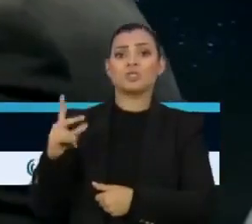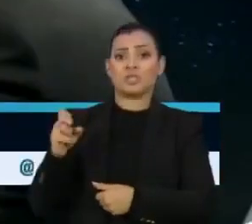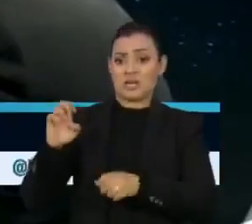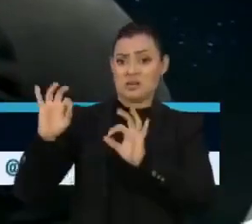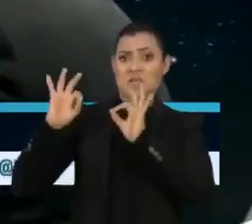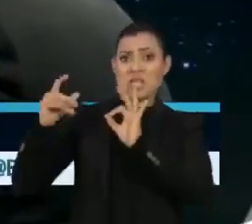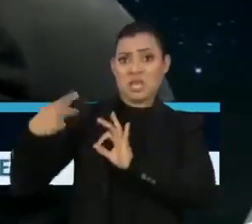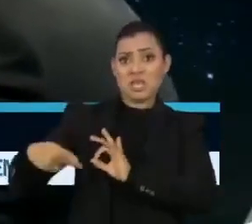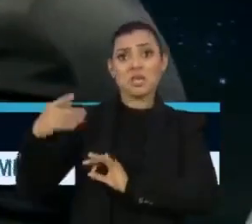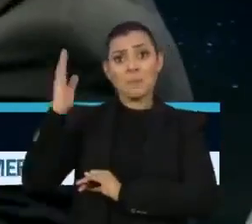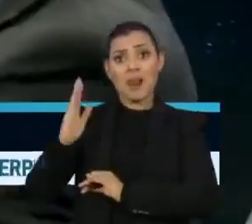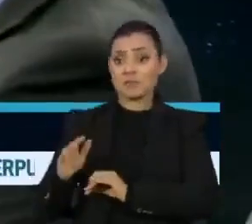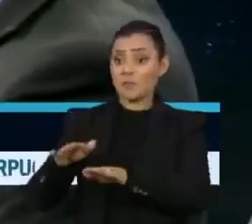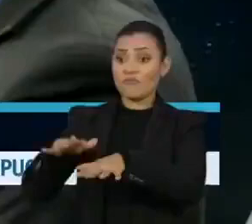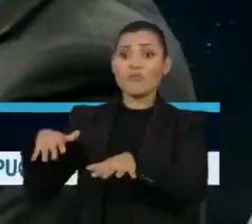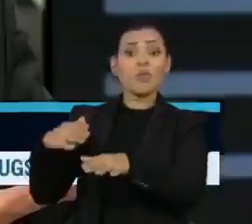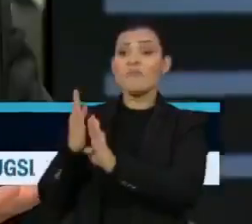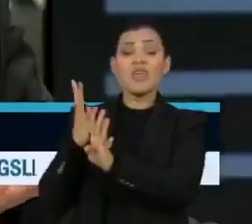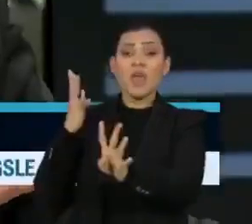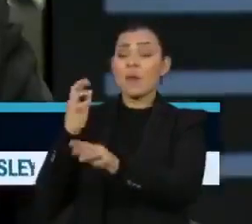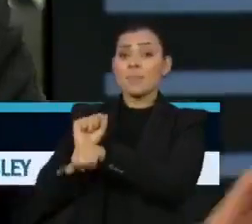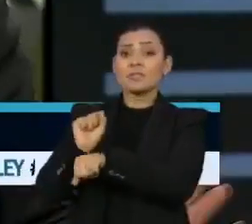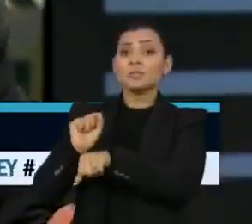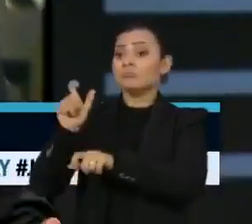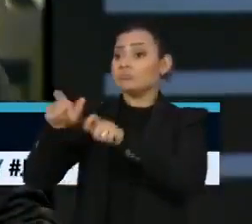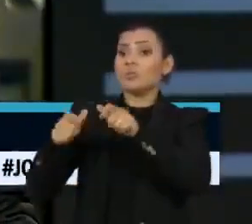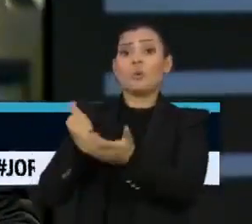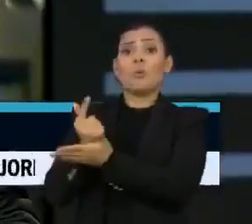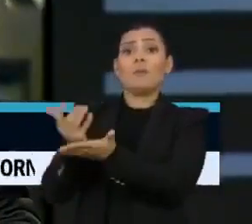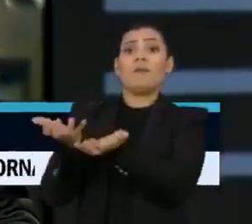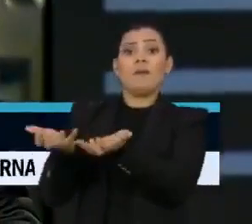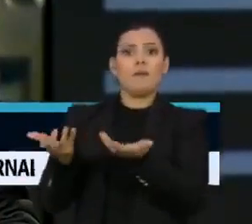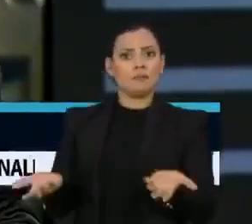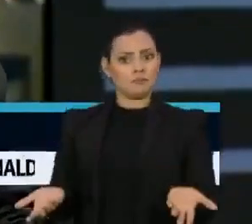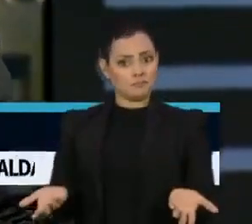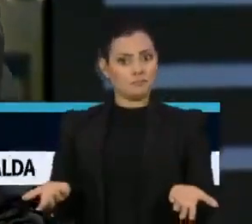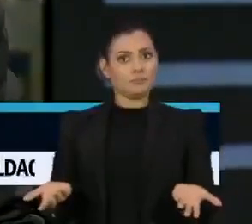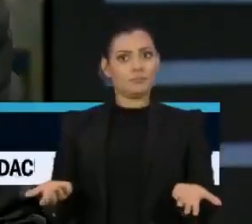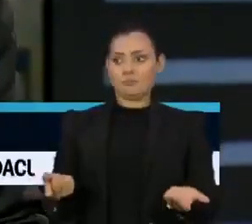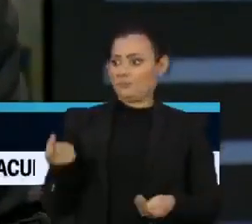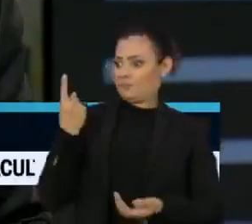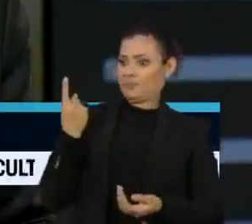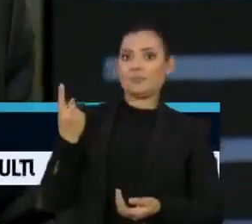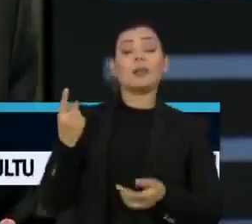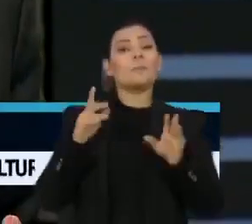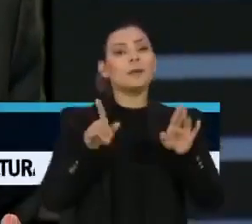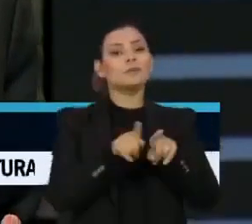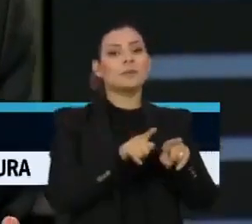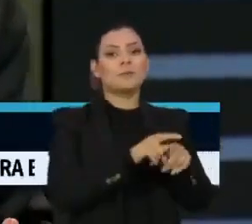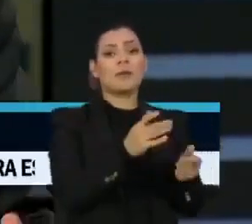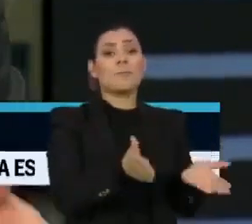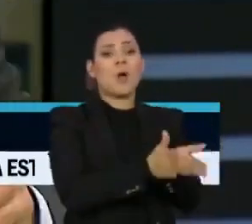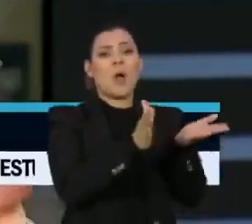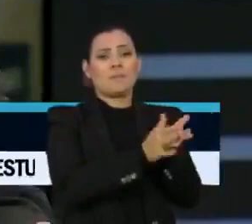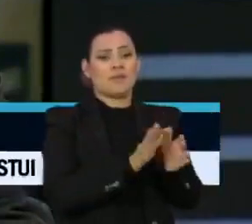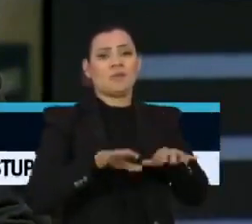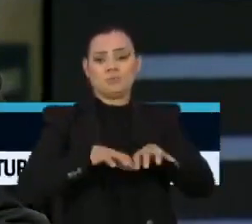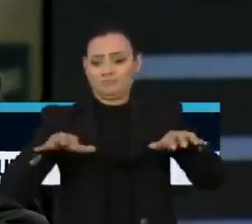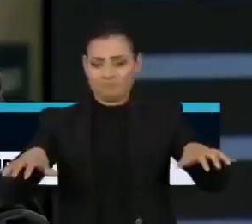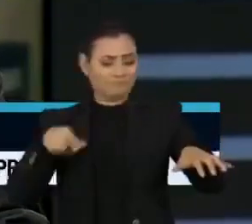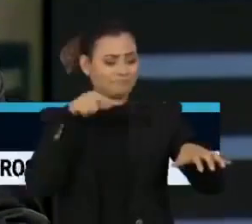e ao mesmo tempo você tem um outro Brasil que tá com inflação altíssima que tem a ver com as classes mais baixas